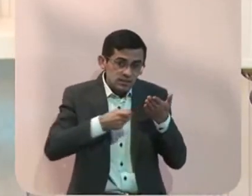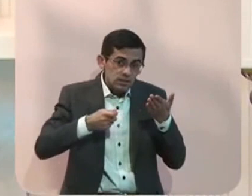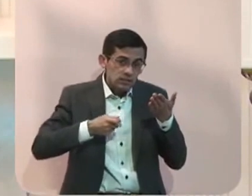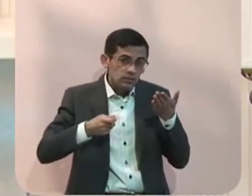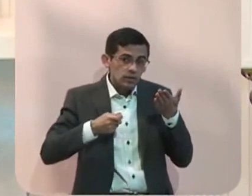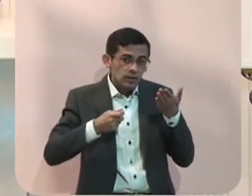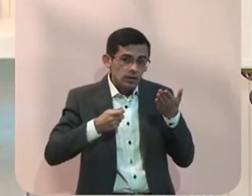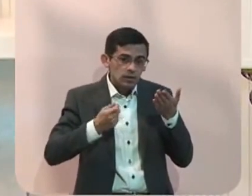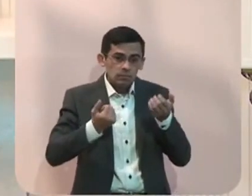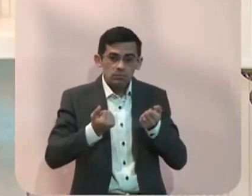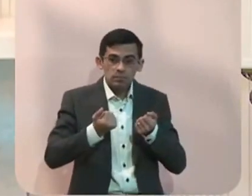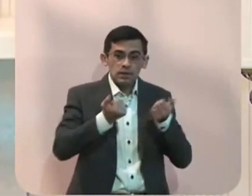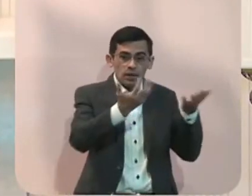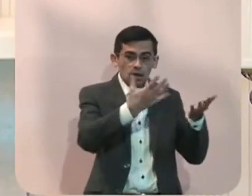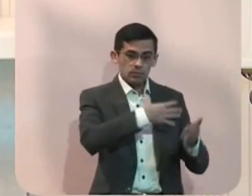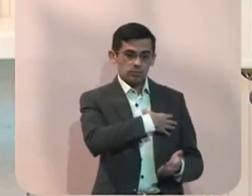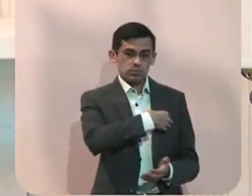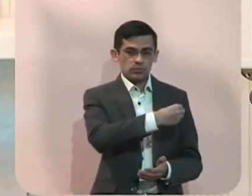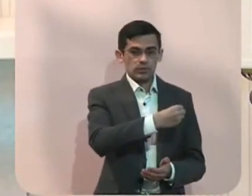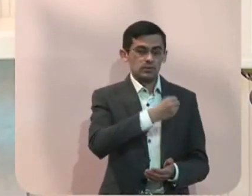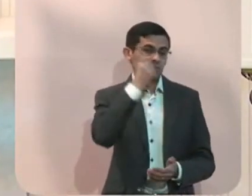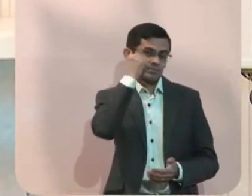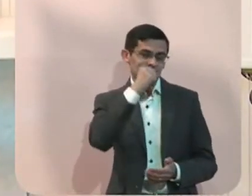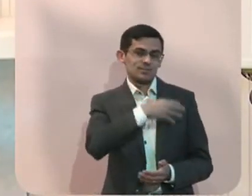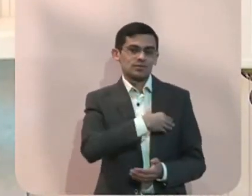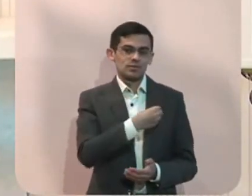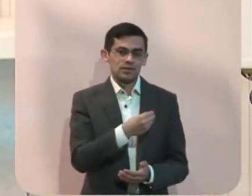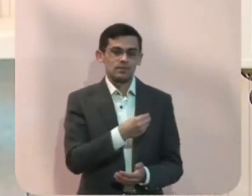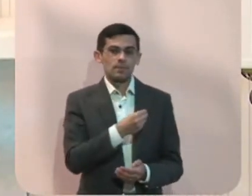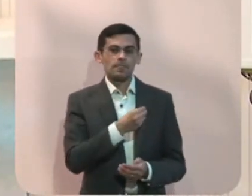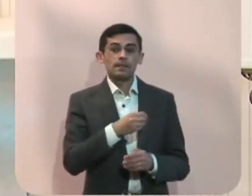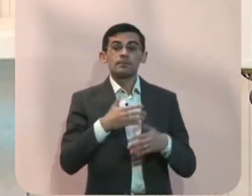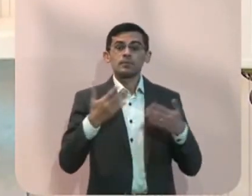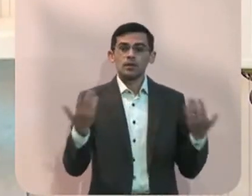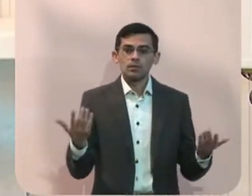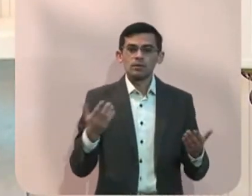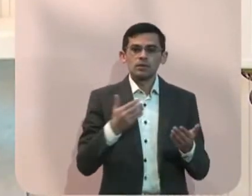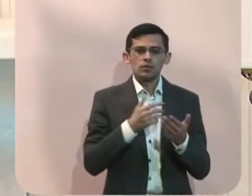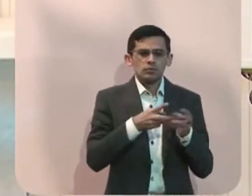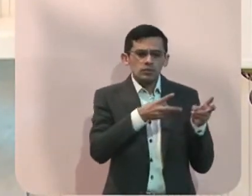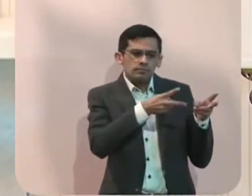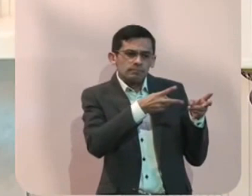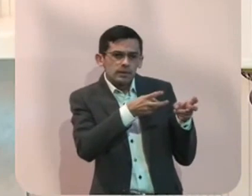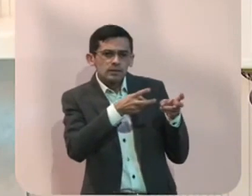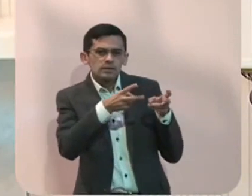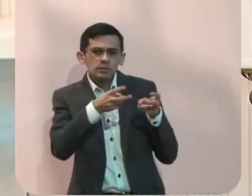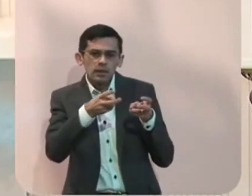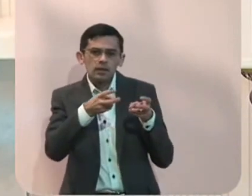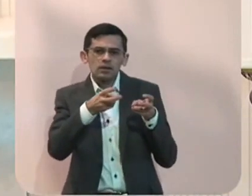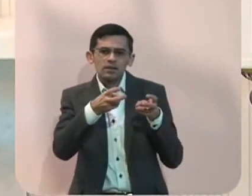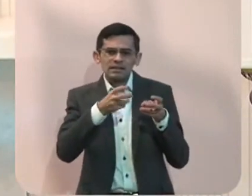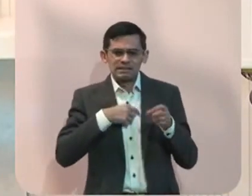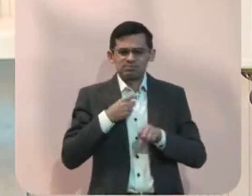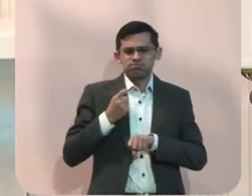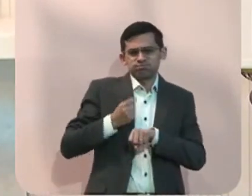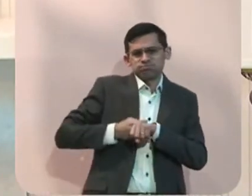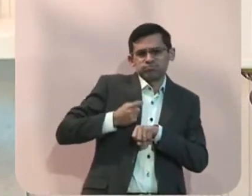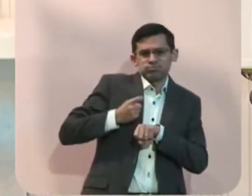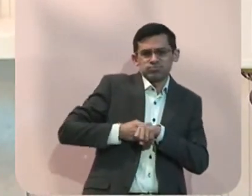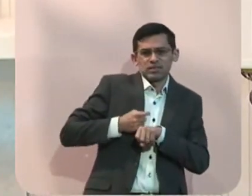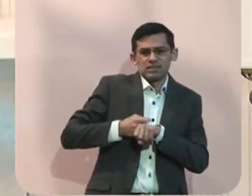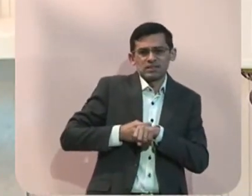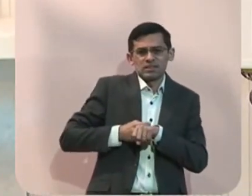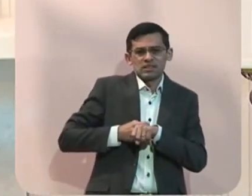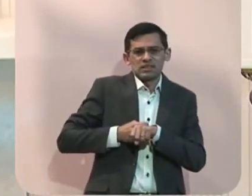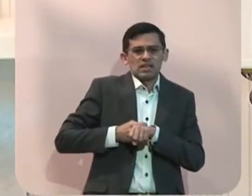para um dos seus filhos, uma filha, na verdade. E aí ele começou a perceber quão duro ele era, como ele era